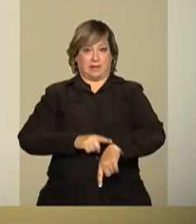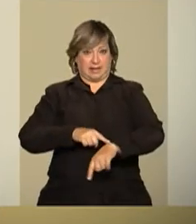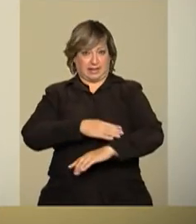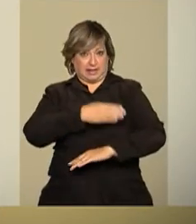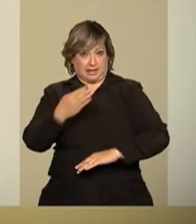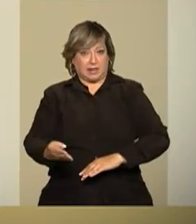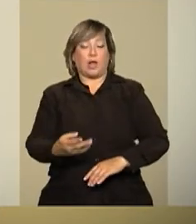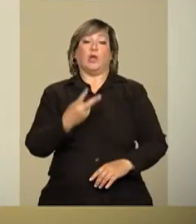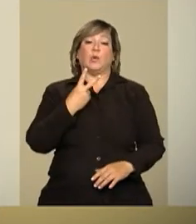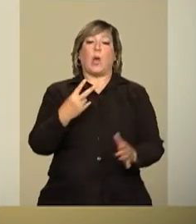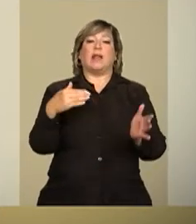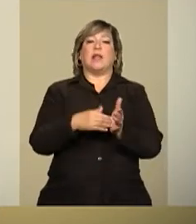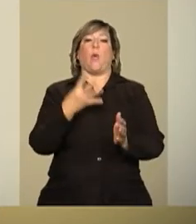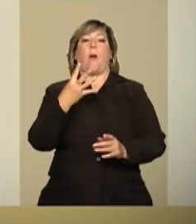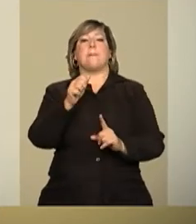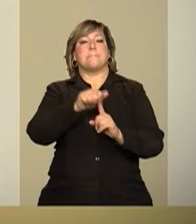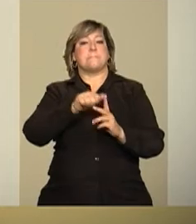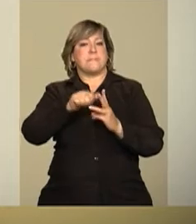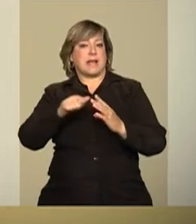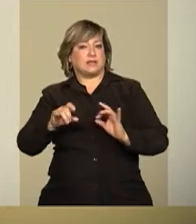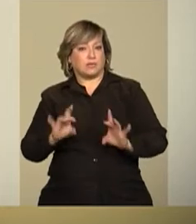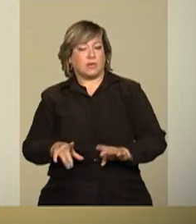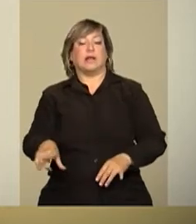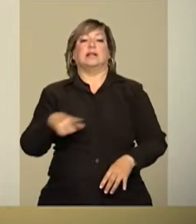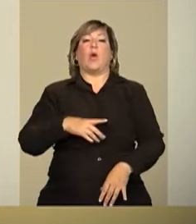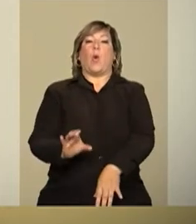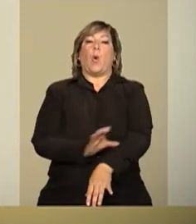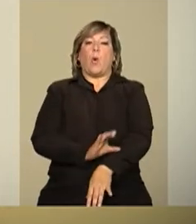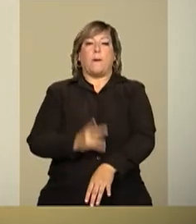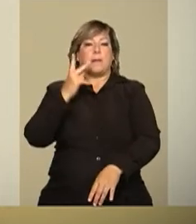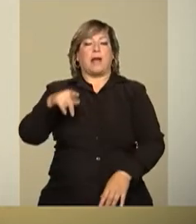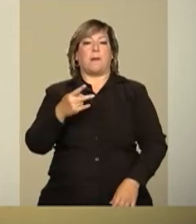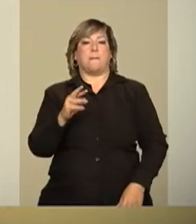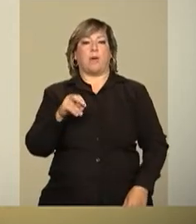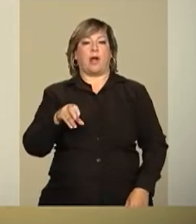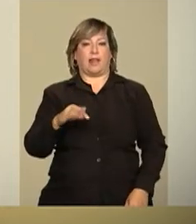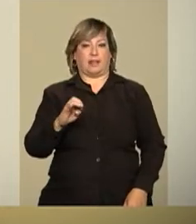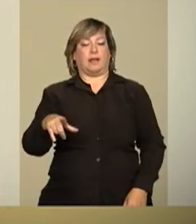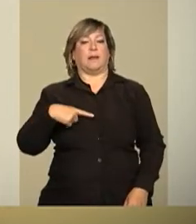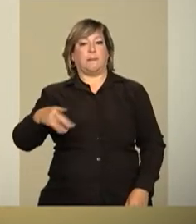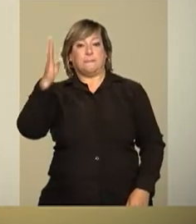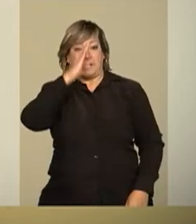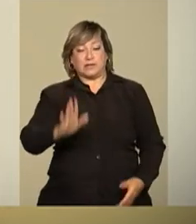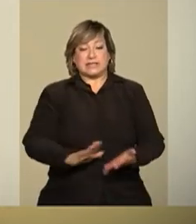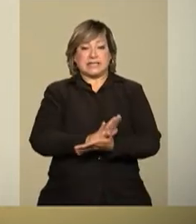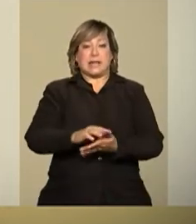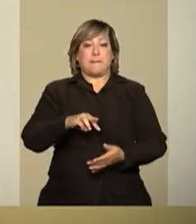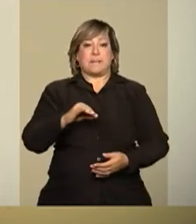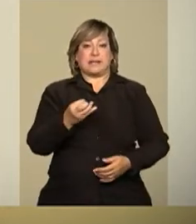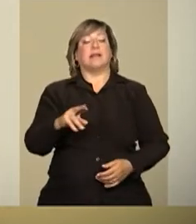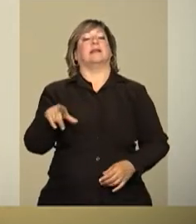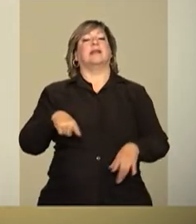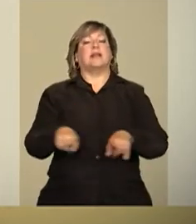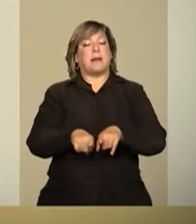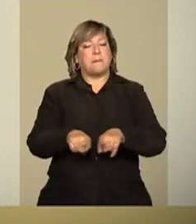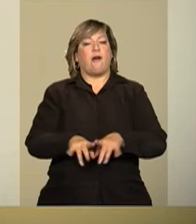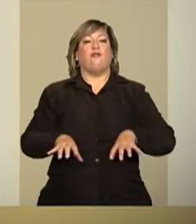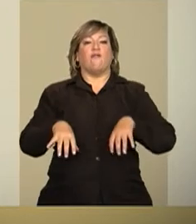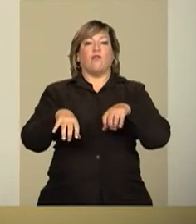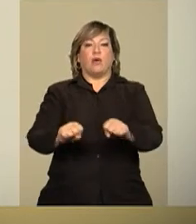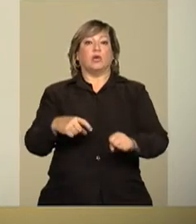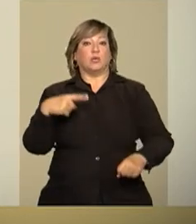duram de 2 a 4 meses e os cursos para o Pronatec que nós chamamos e sem miséria que é para formação